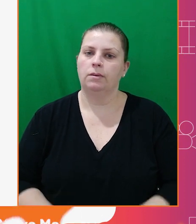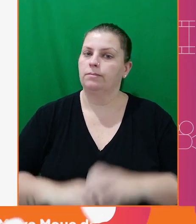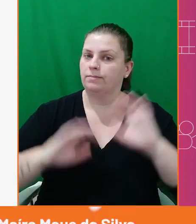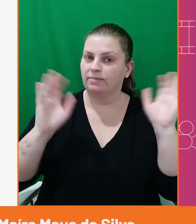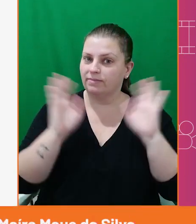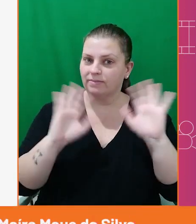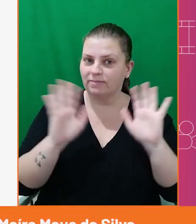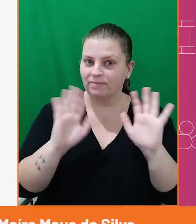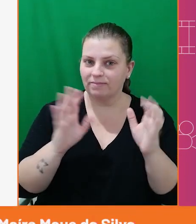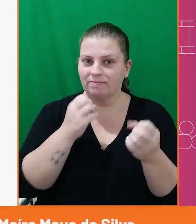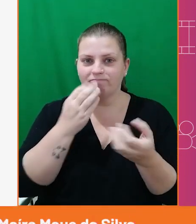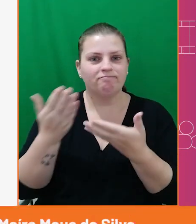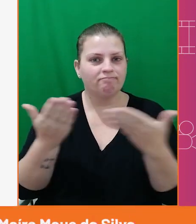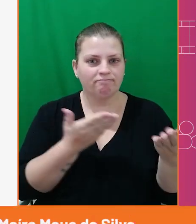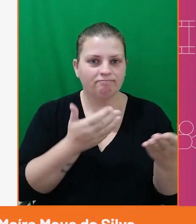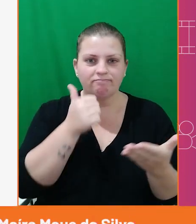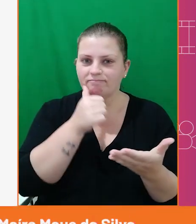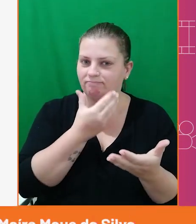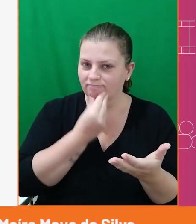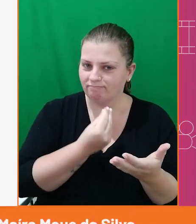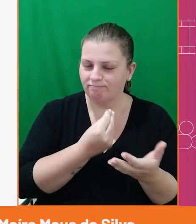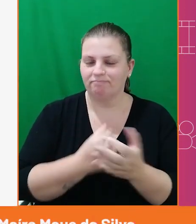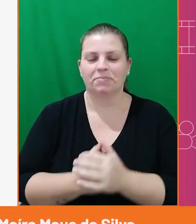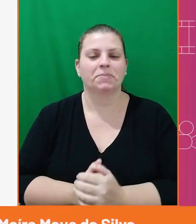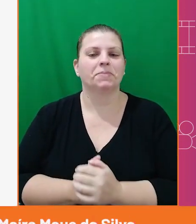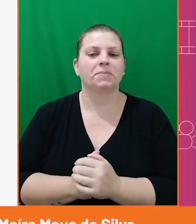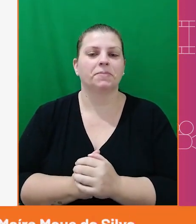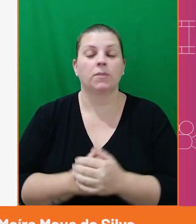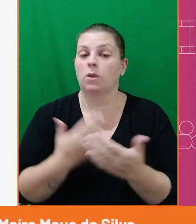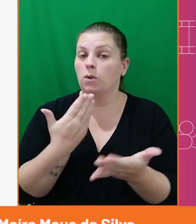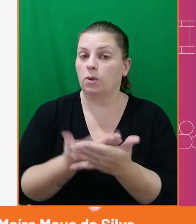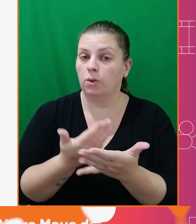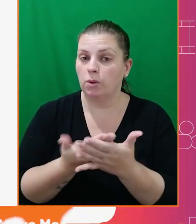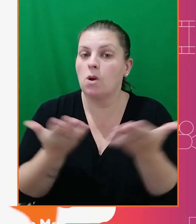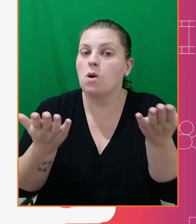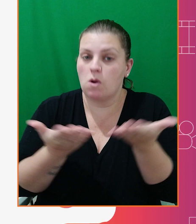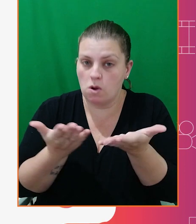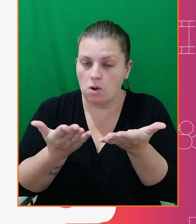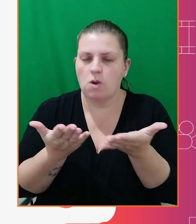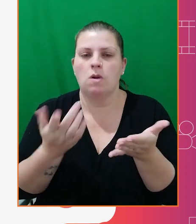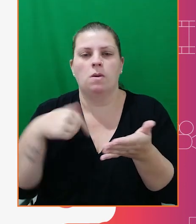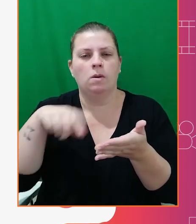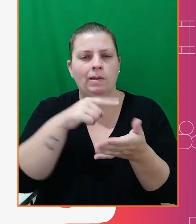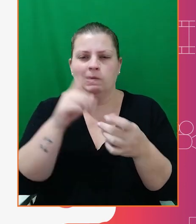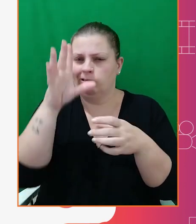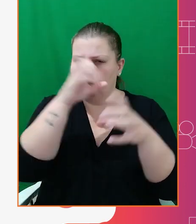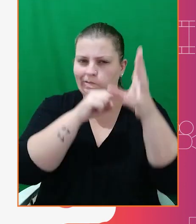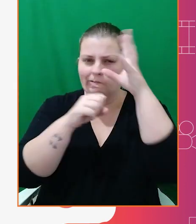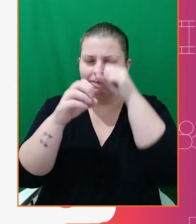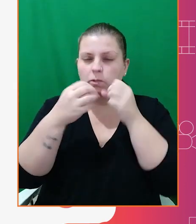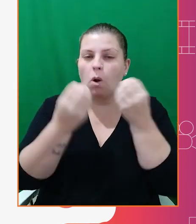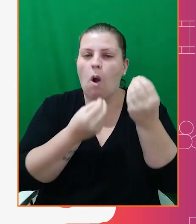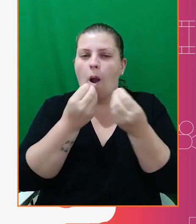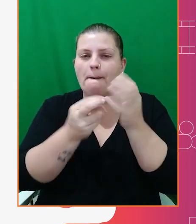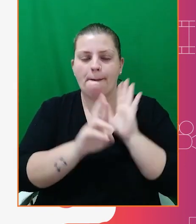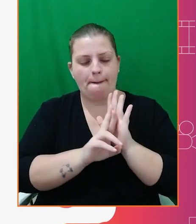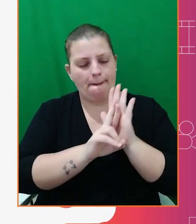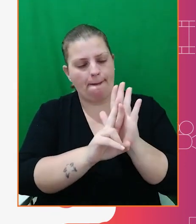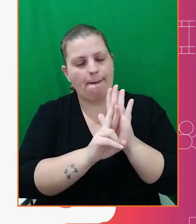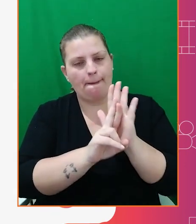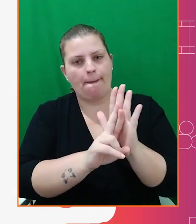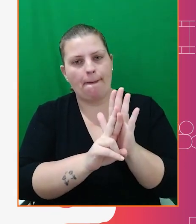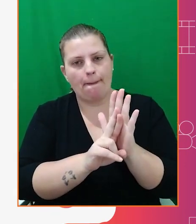Olá, seja bem-vindo e bem-vinda! Na aula de hoje, vamos aprender sobre a representação de